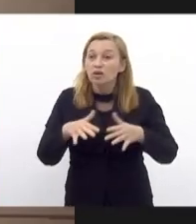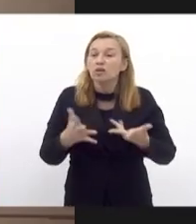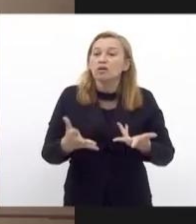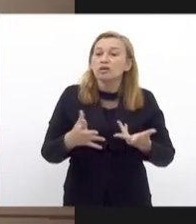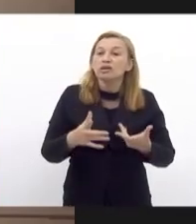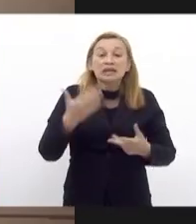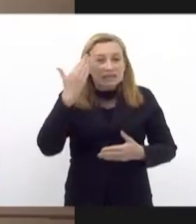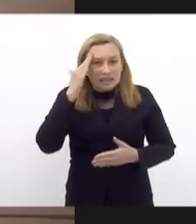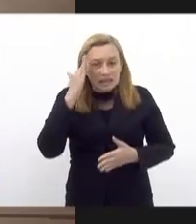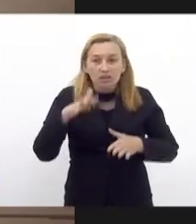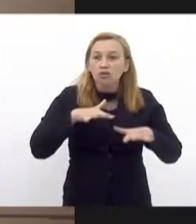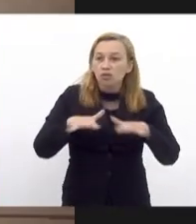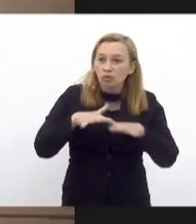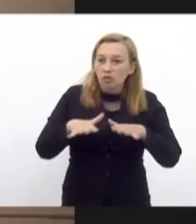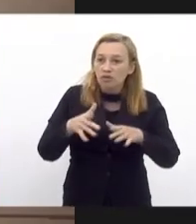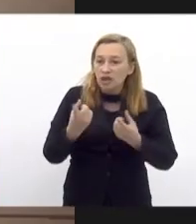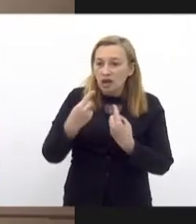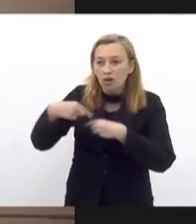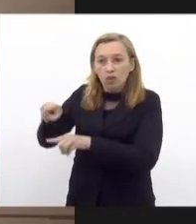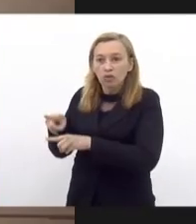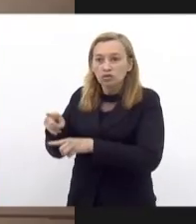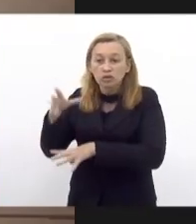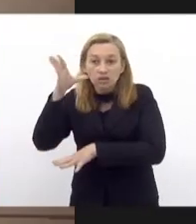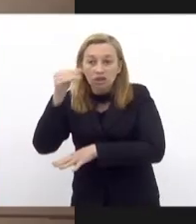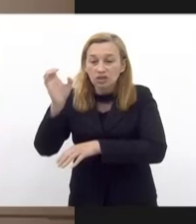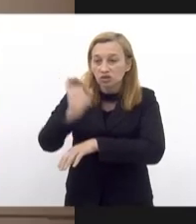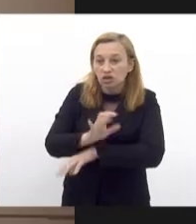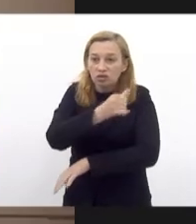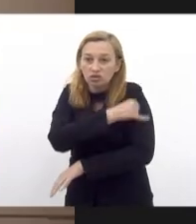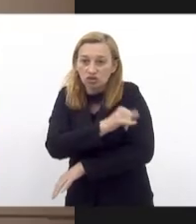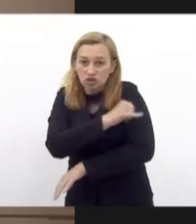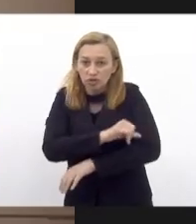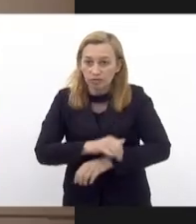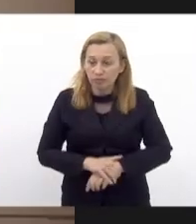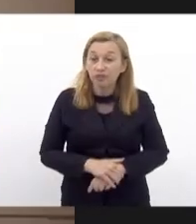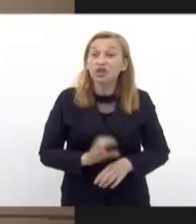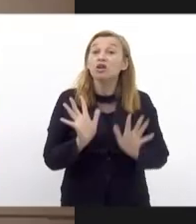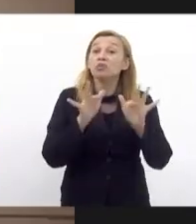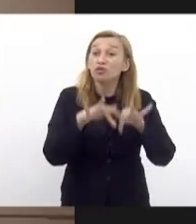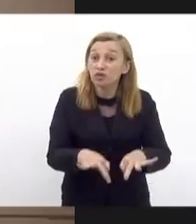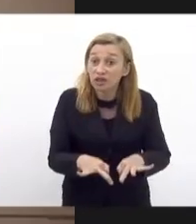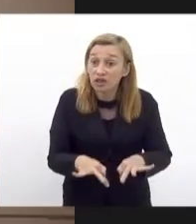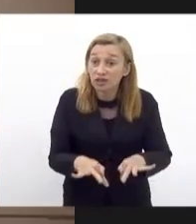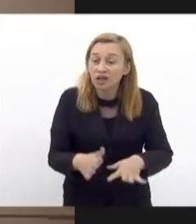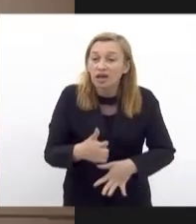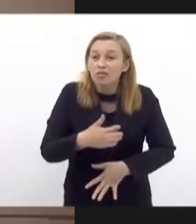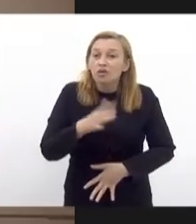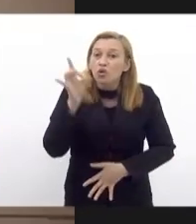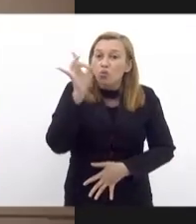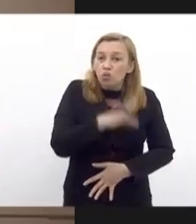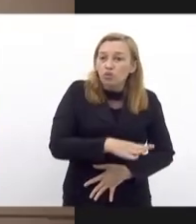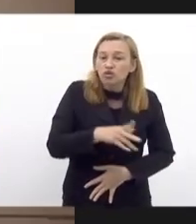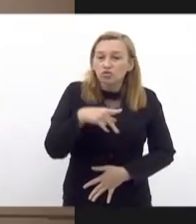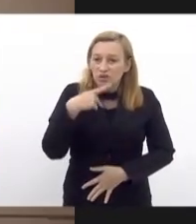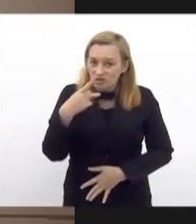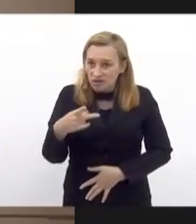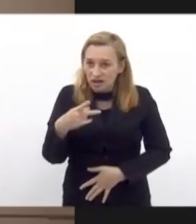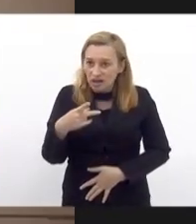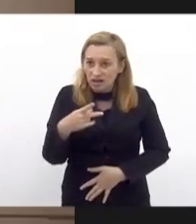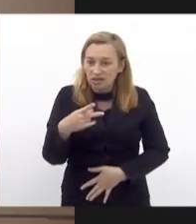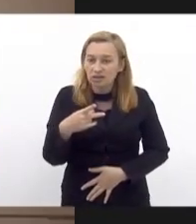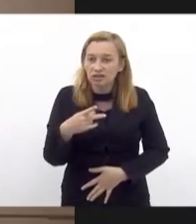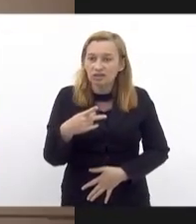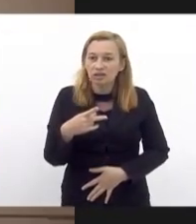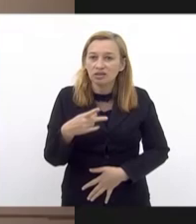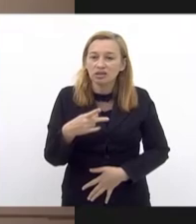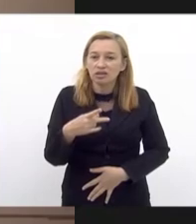entendam que o movimento é contrário aos interesses do Estado do Rio de Janeiro. E, por fim, a minha último passo a penúltimo passo a